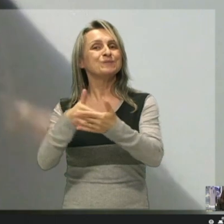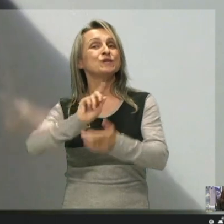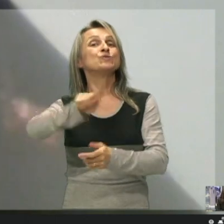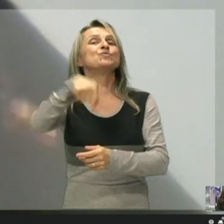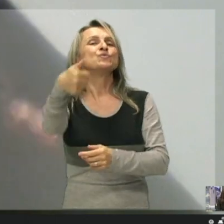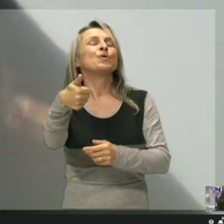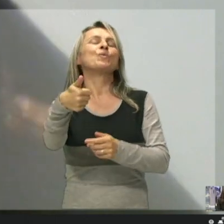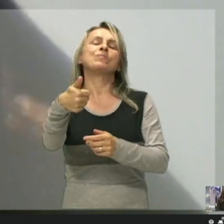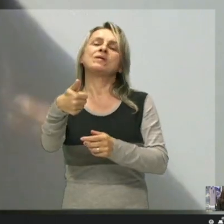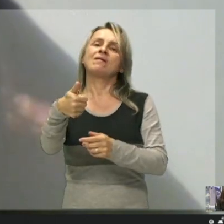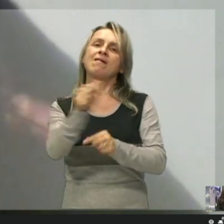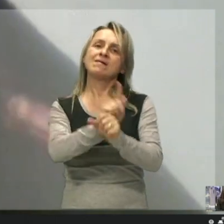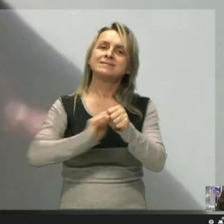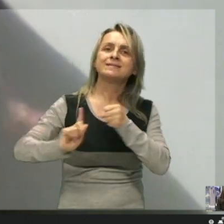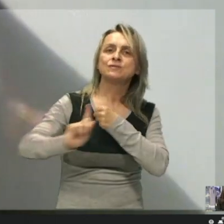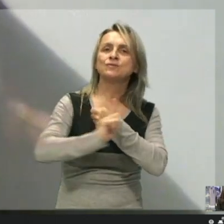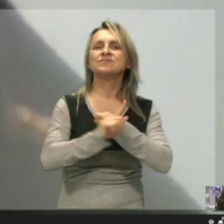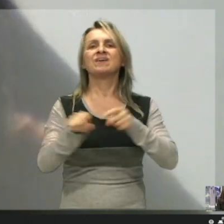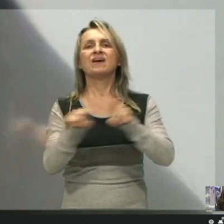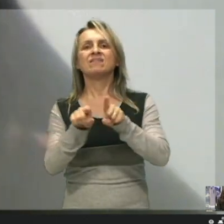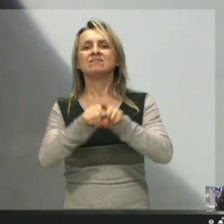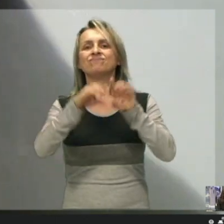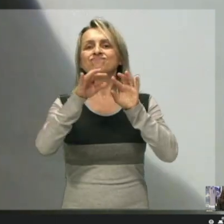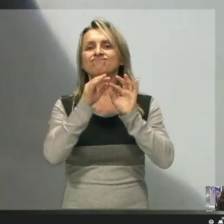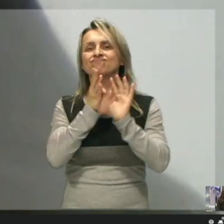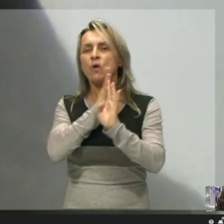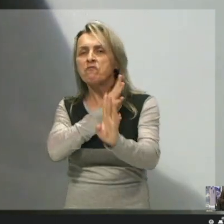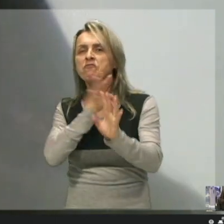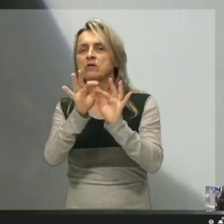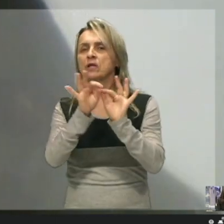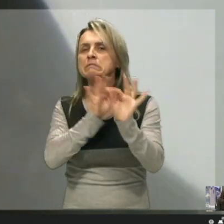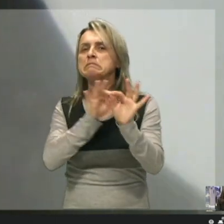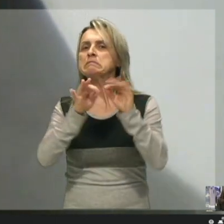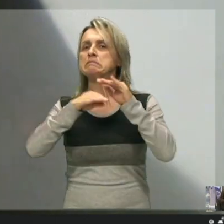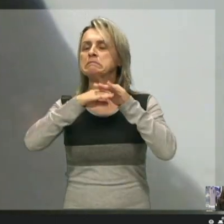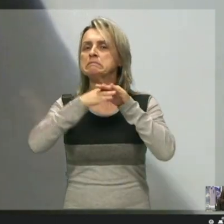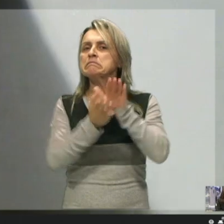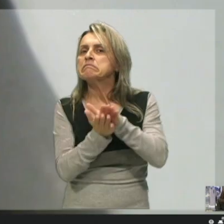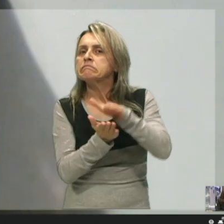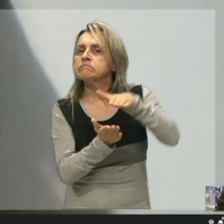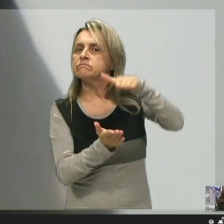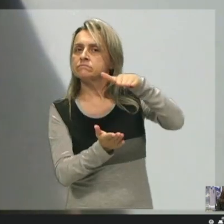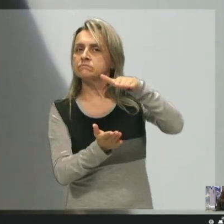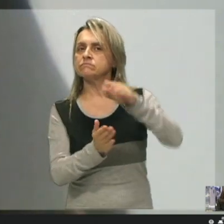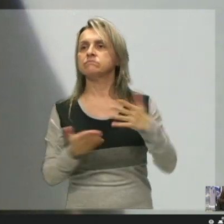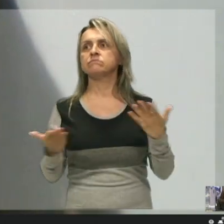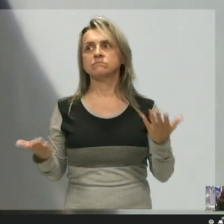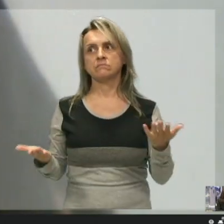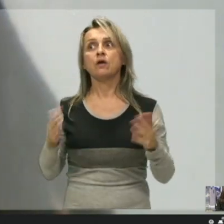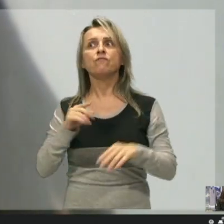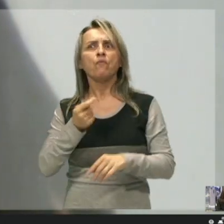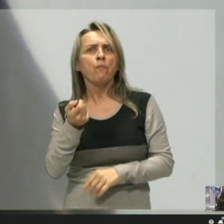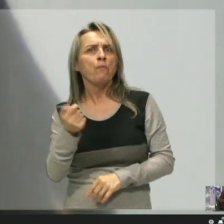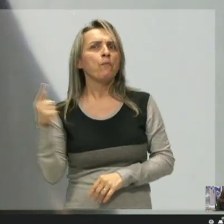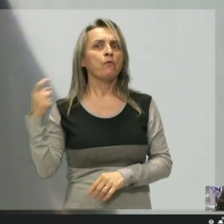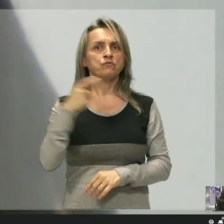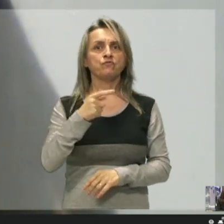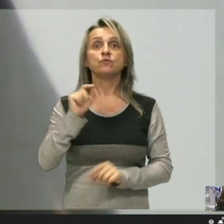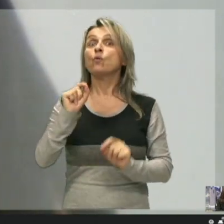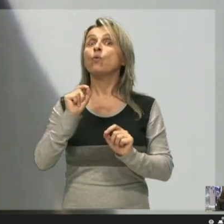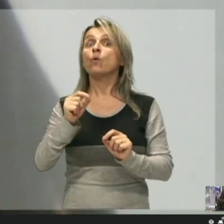de Assistência, que já também tem muito trabalho, outros conselhos que estão lá. Então, a sugestão desse conselho é que essa